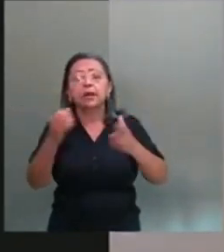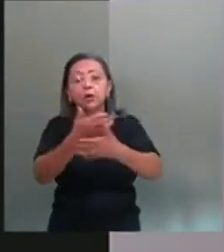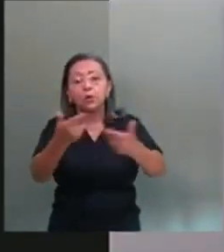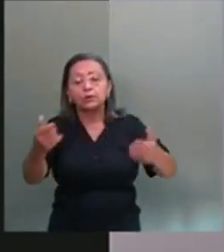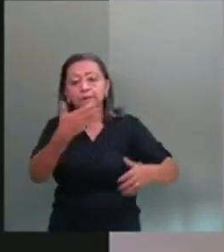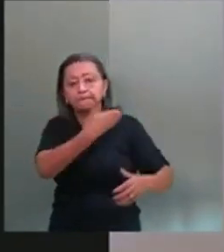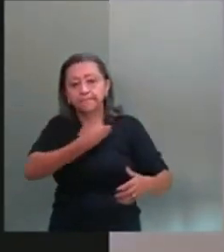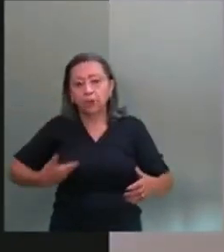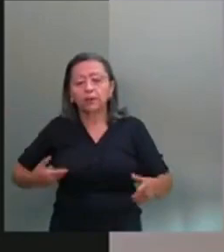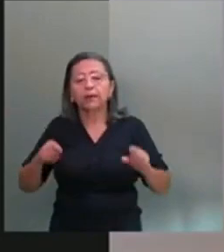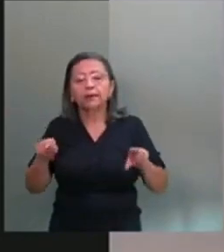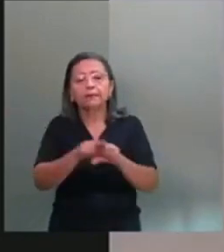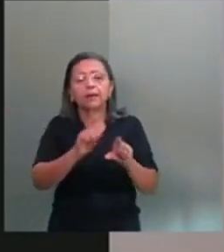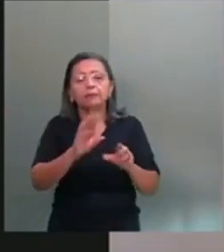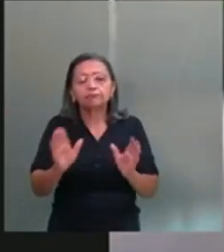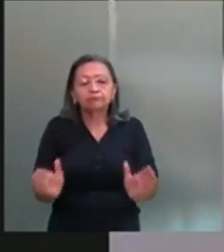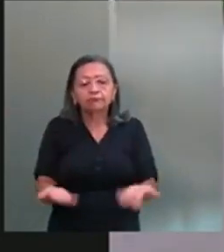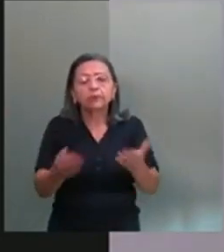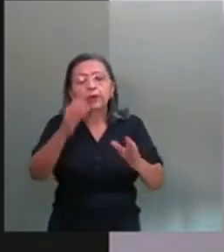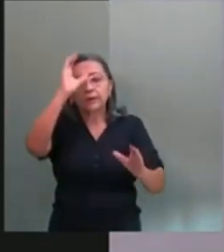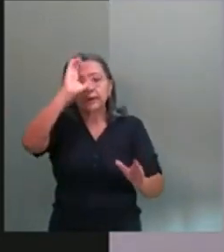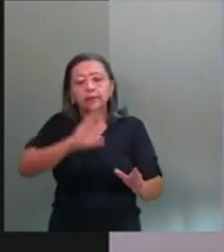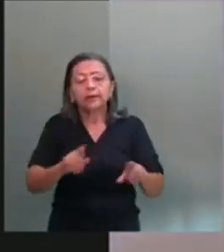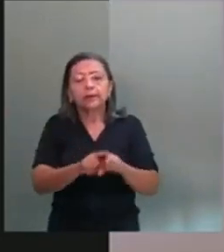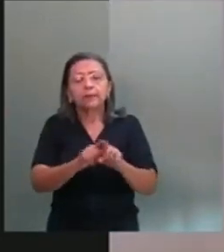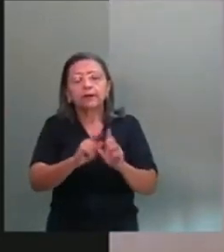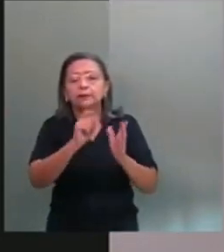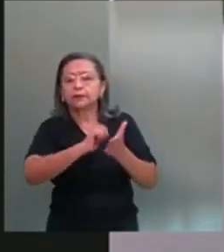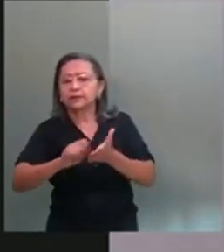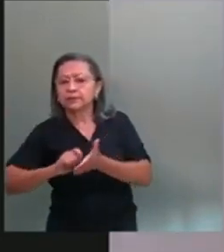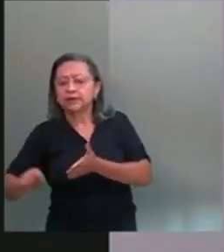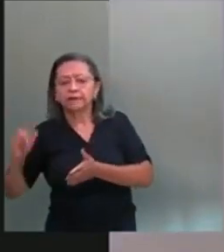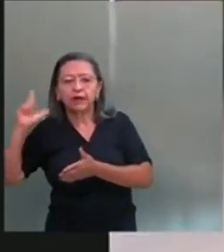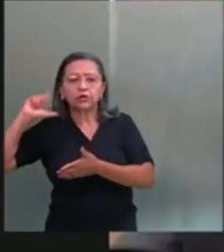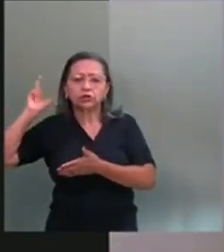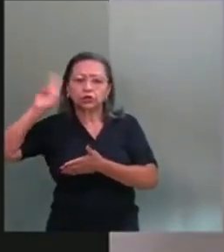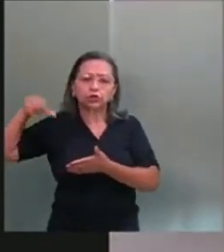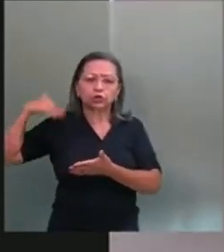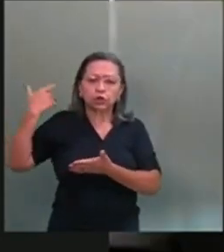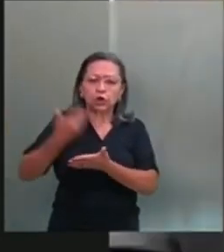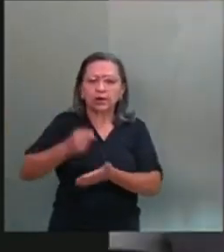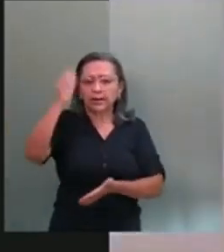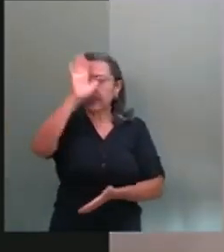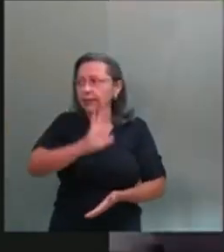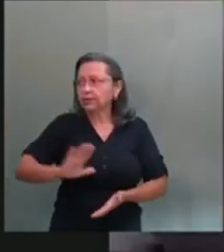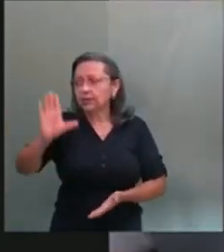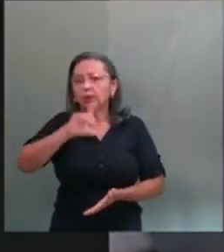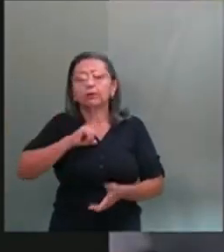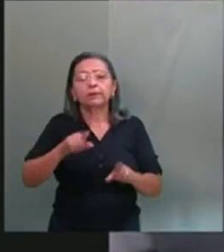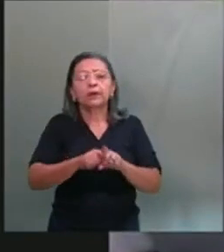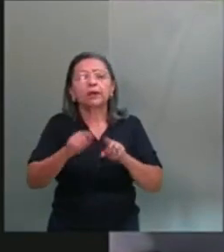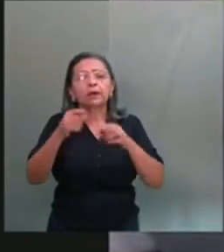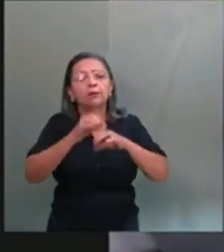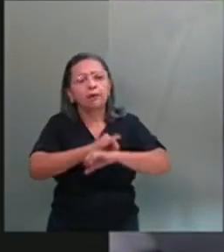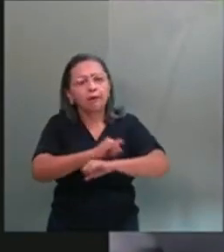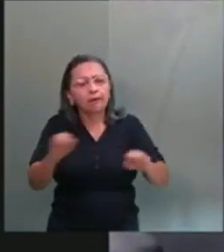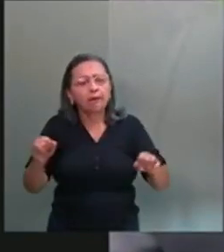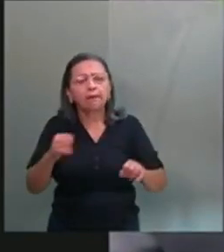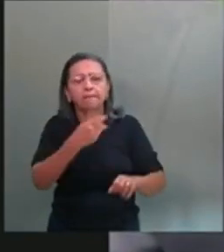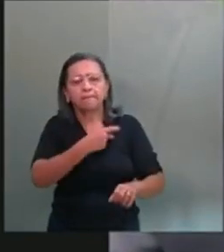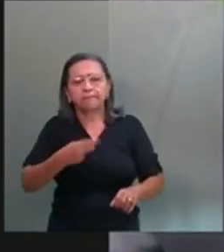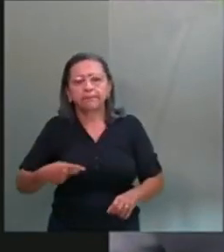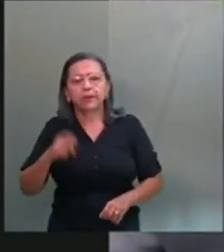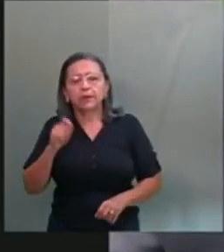pública, induzem a cidadania e escrevem a história nacional. Quero lembrar também, presidente,